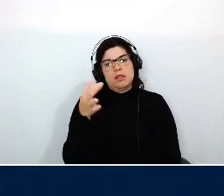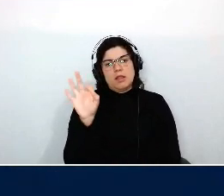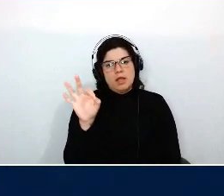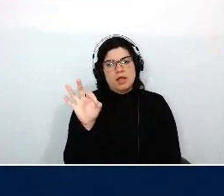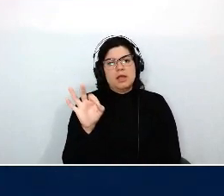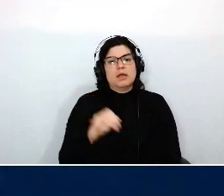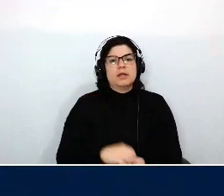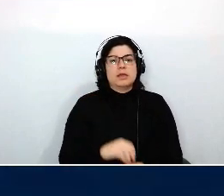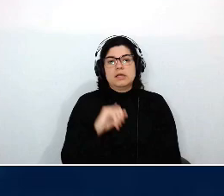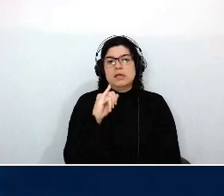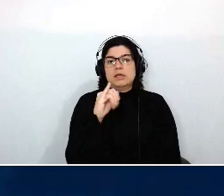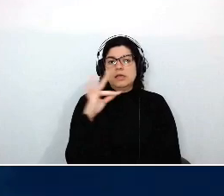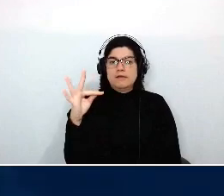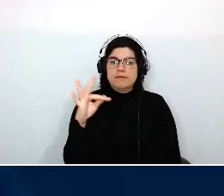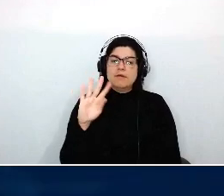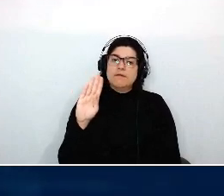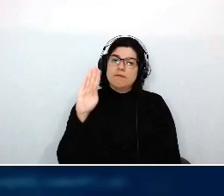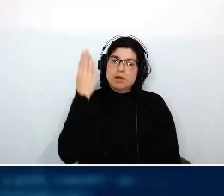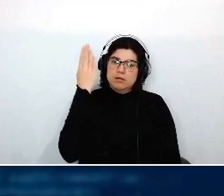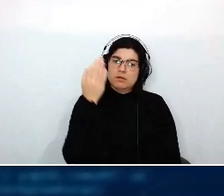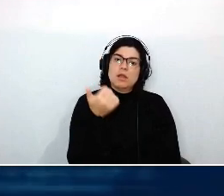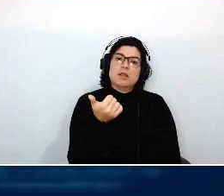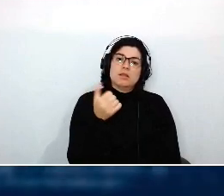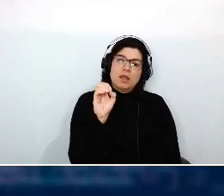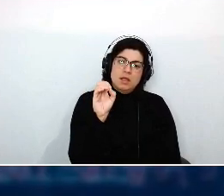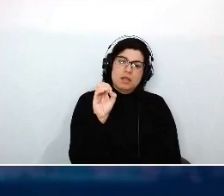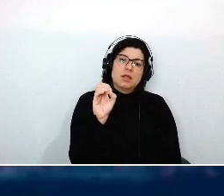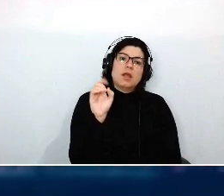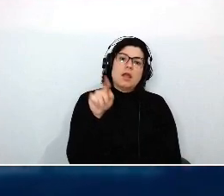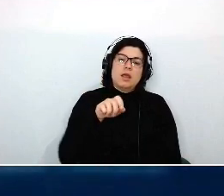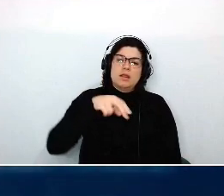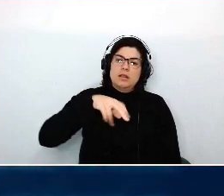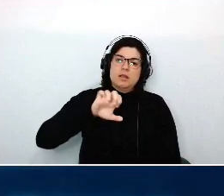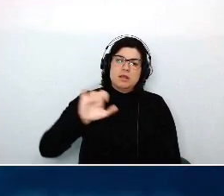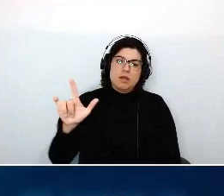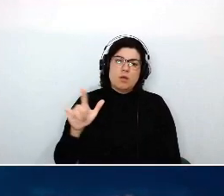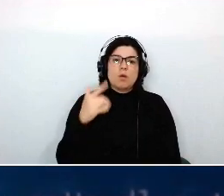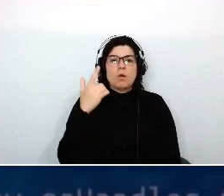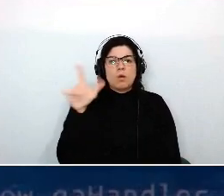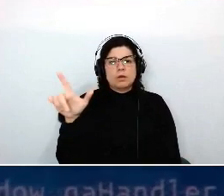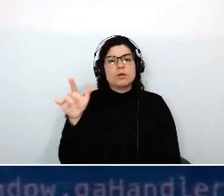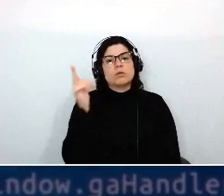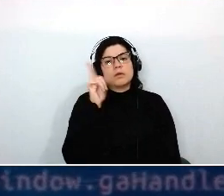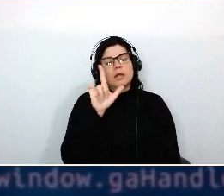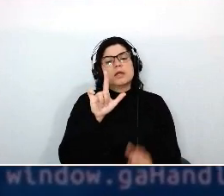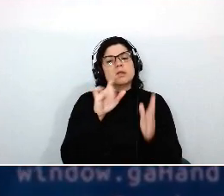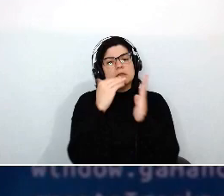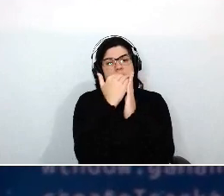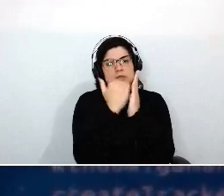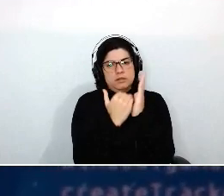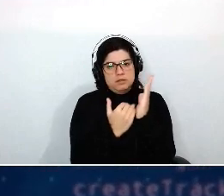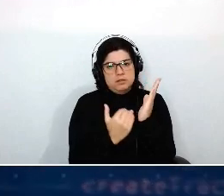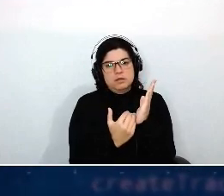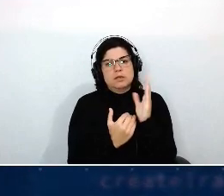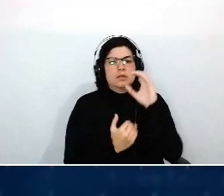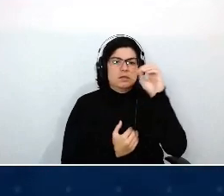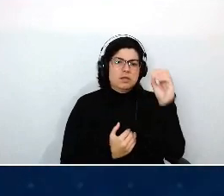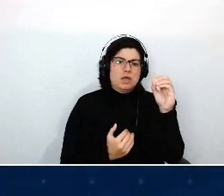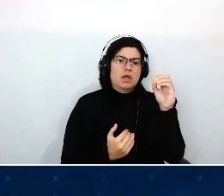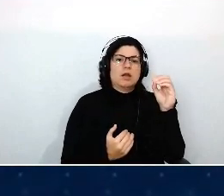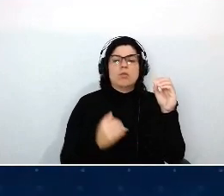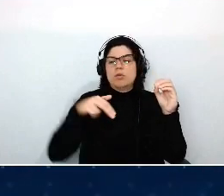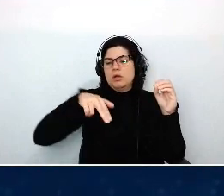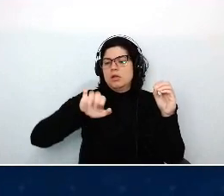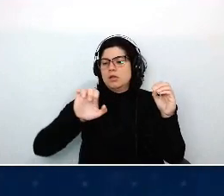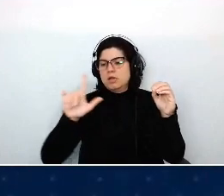não passei nada no else. If true vai dar um print 1. E você tem valores falseáveis também. Então, 0, nil e um vetor vazio é um